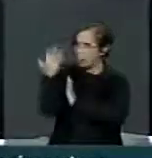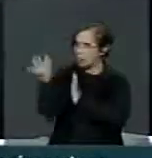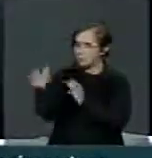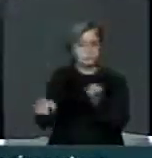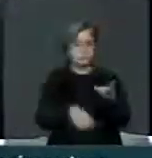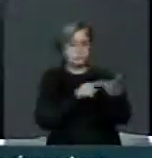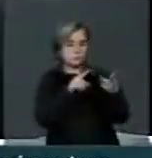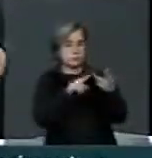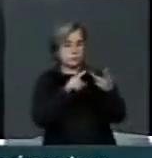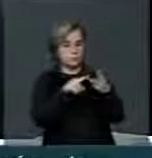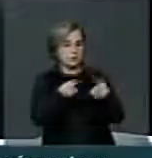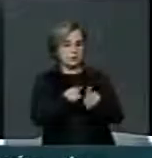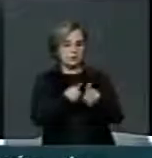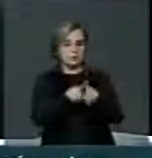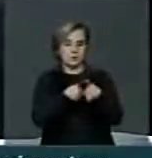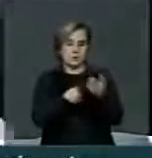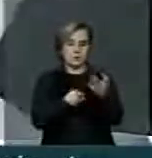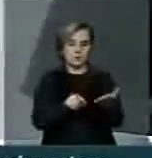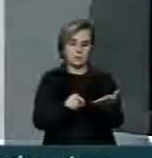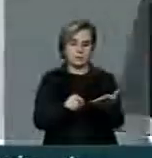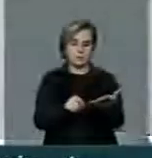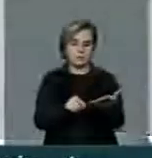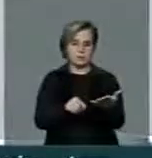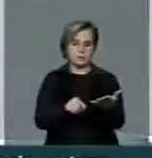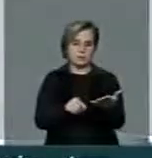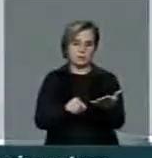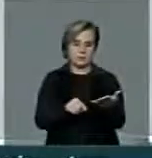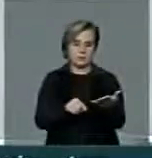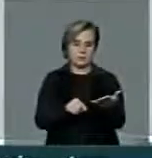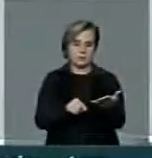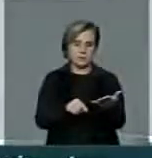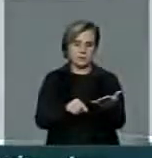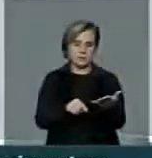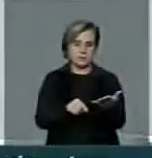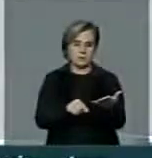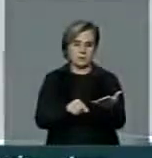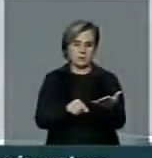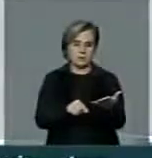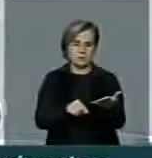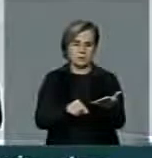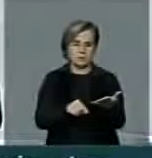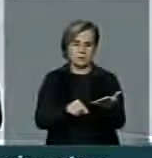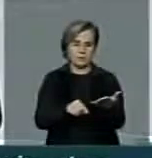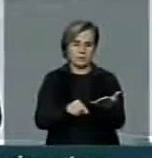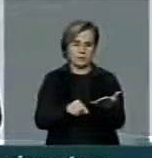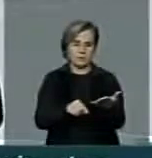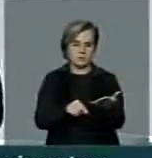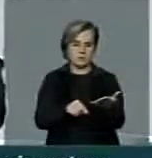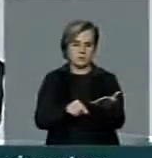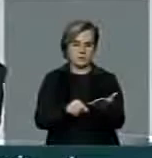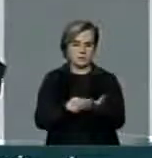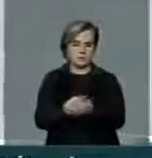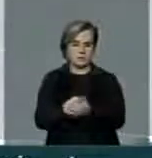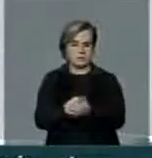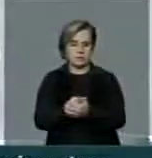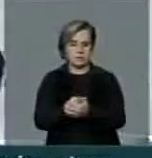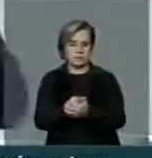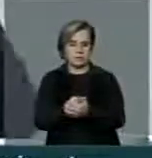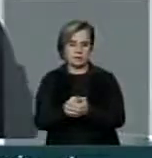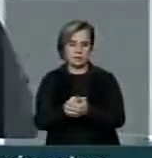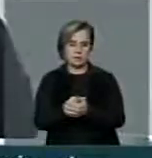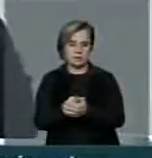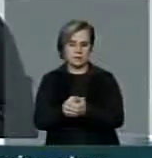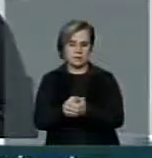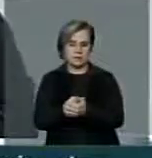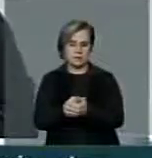também previram, que ele tem multa. Ministro, me desculpa, mas a lei diz 5 anos. Só depois de 5 anos, só não tem que me cobrar isso. Eu não estou